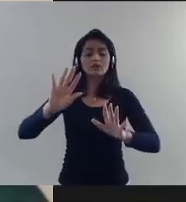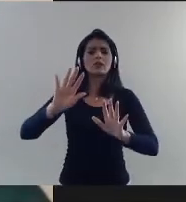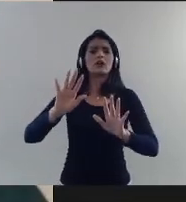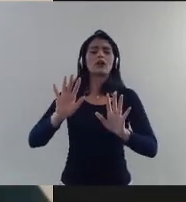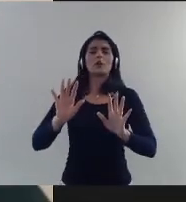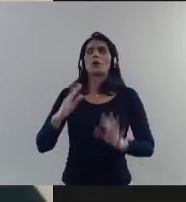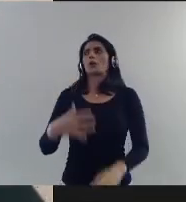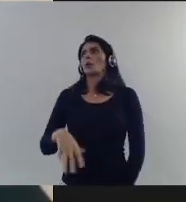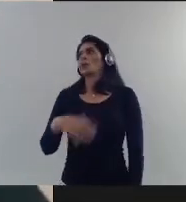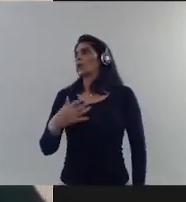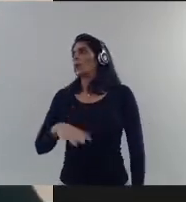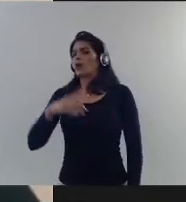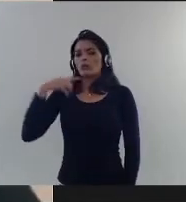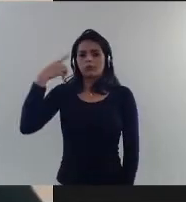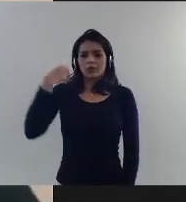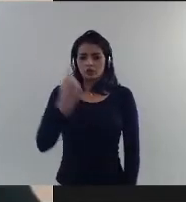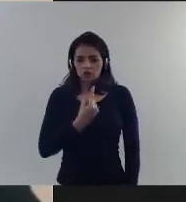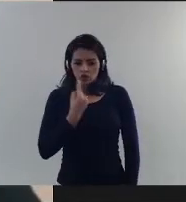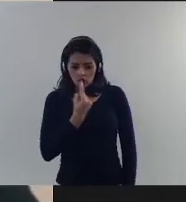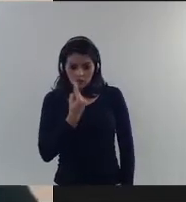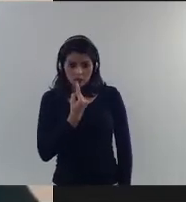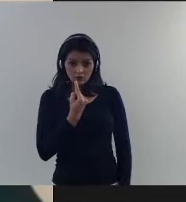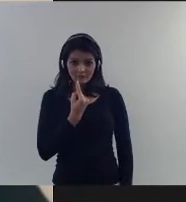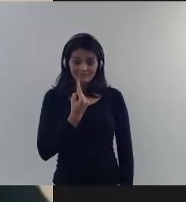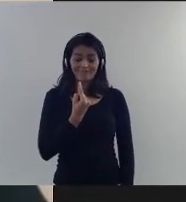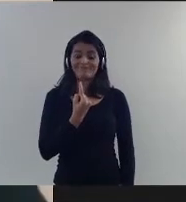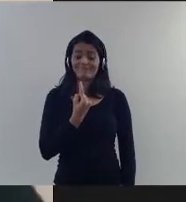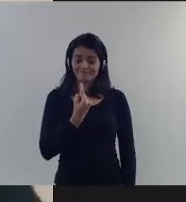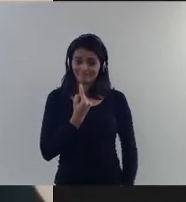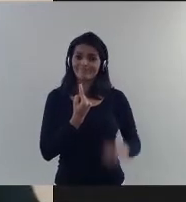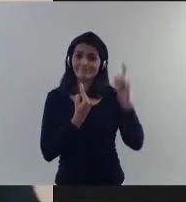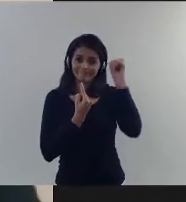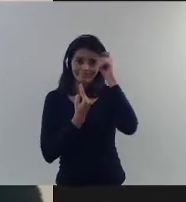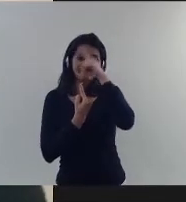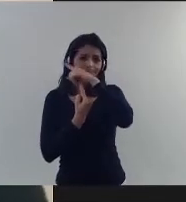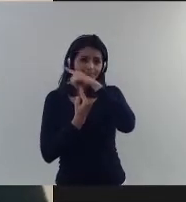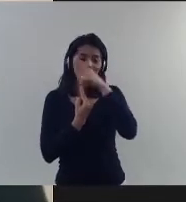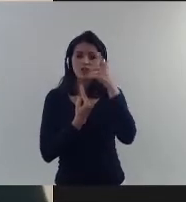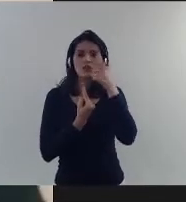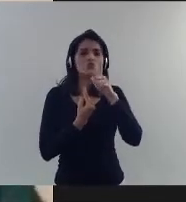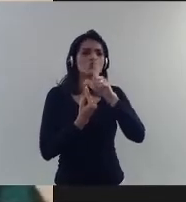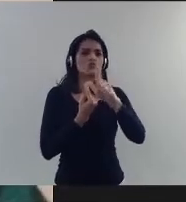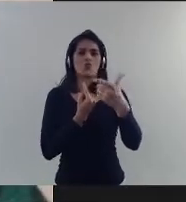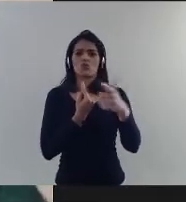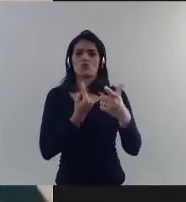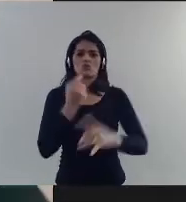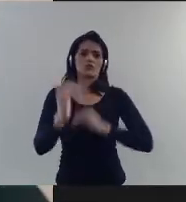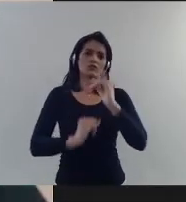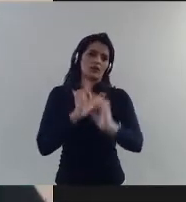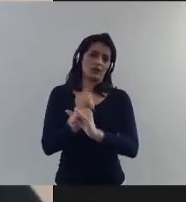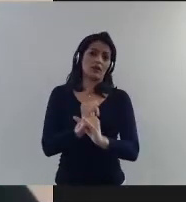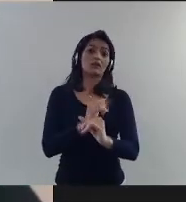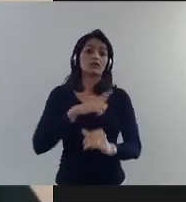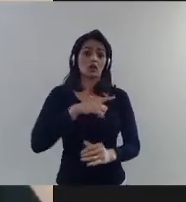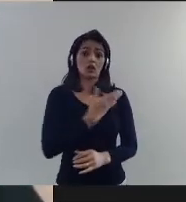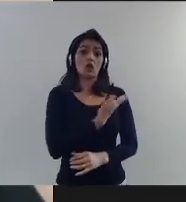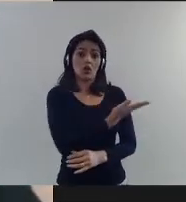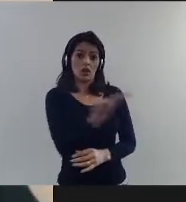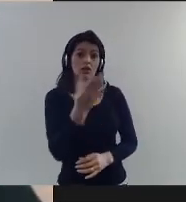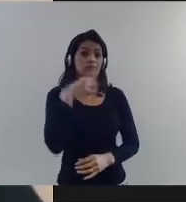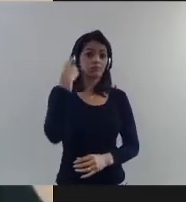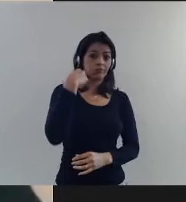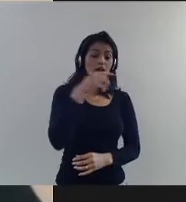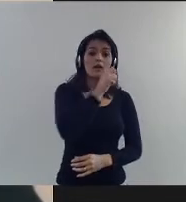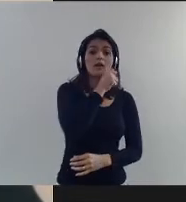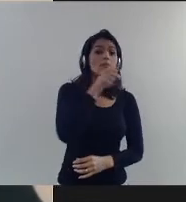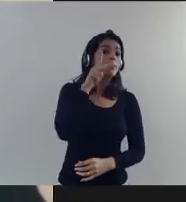escritórios, mas quando o advogado é sozinho no seu escritório, a gente mal tem internet, tem colegas advogados aqui no estado do Amapá